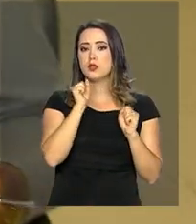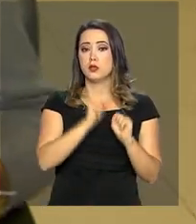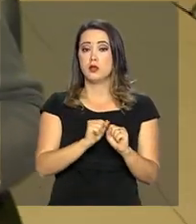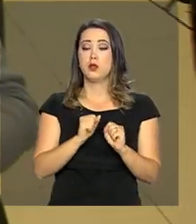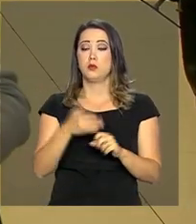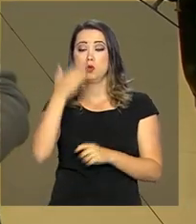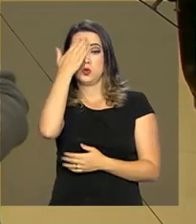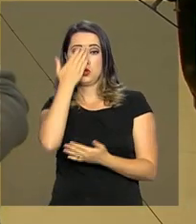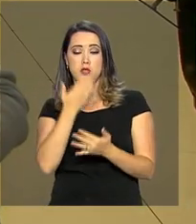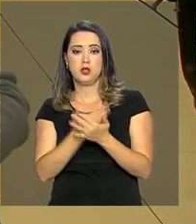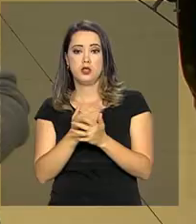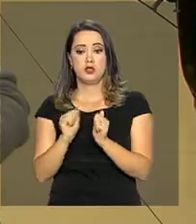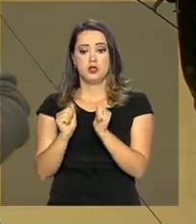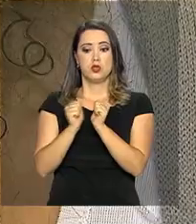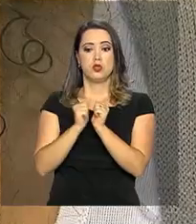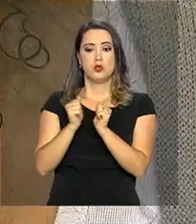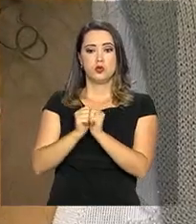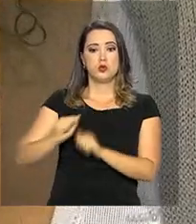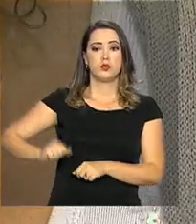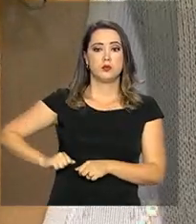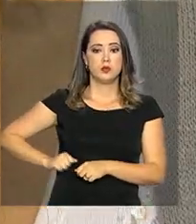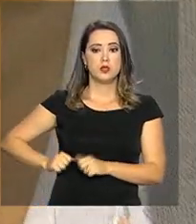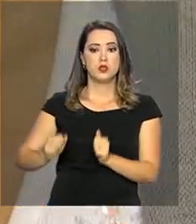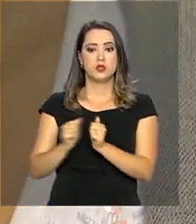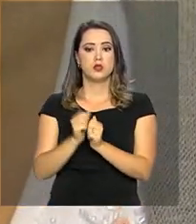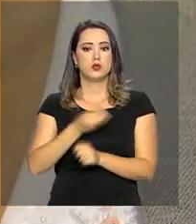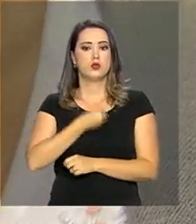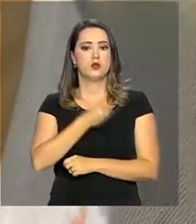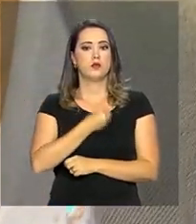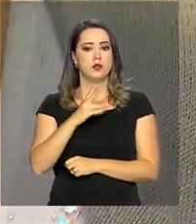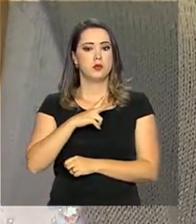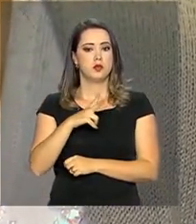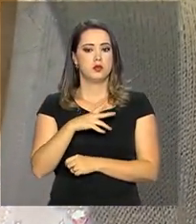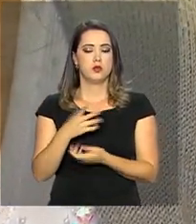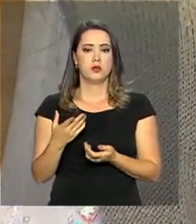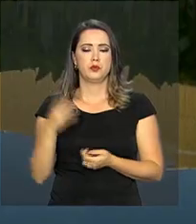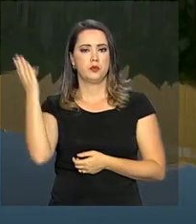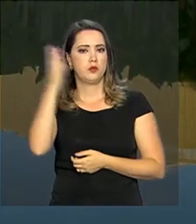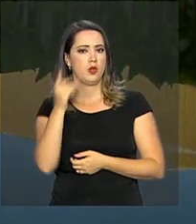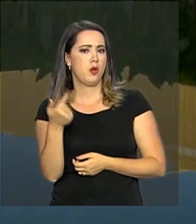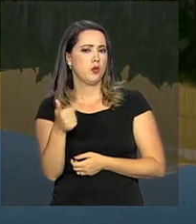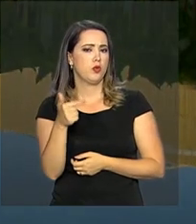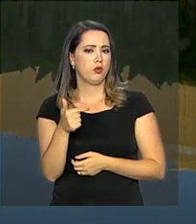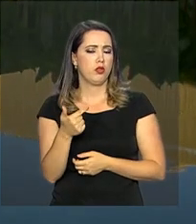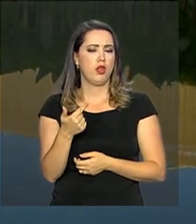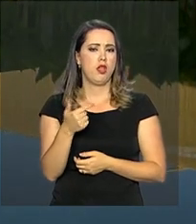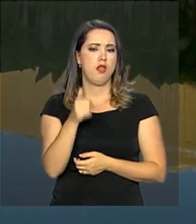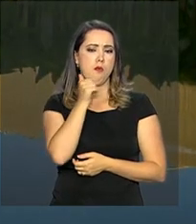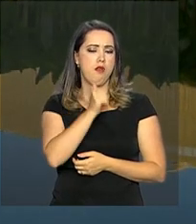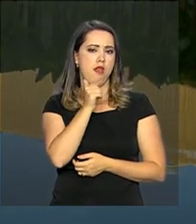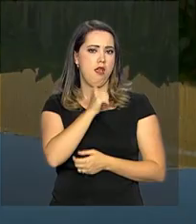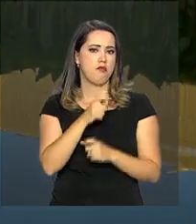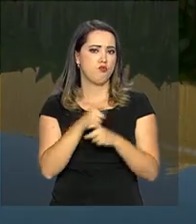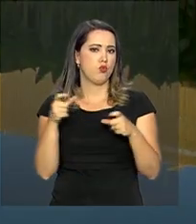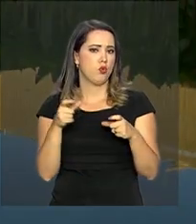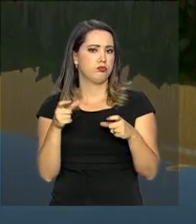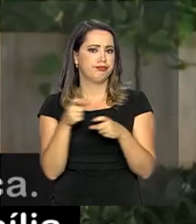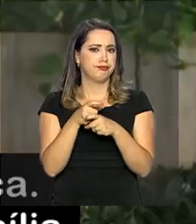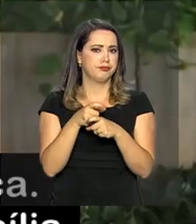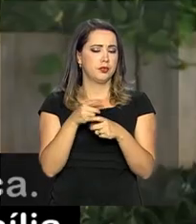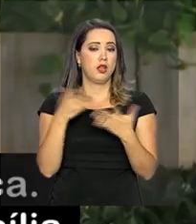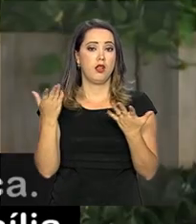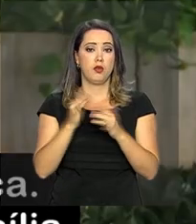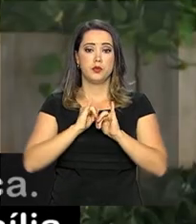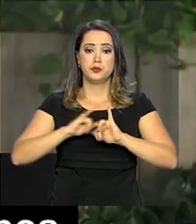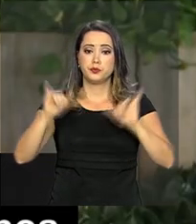diplomática com a vida pessoal aqui no brasil não há muitas mulheres na diplomacia e para mudar o quadro e itamarati acabou